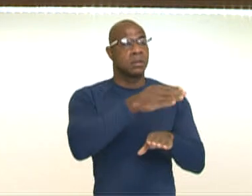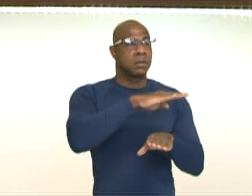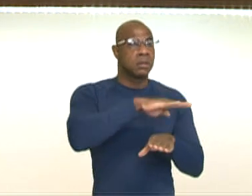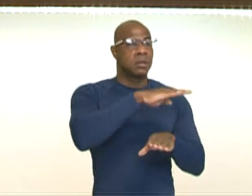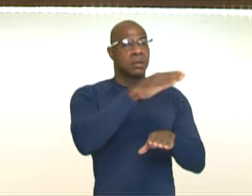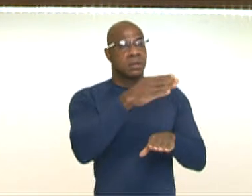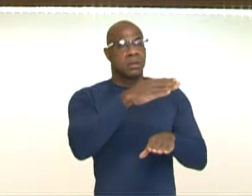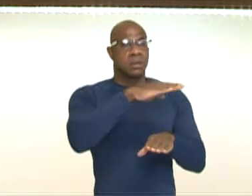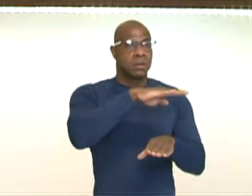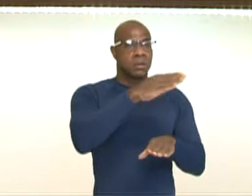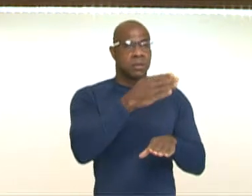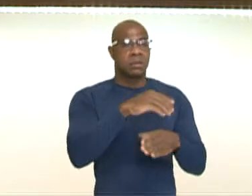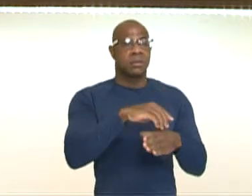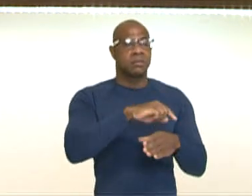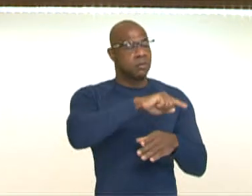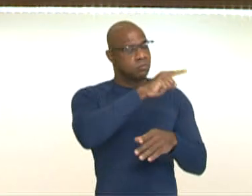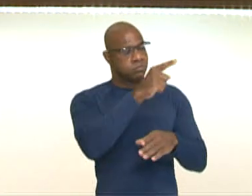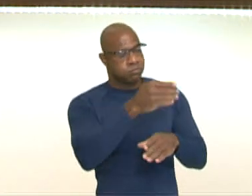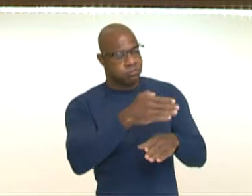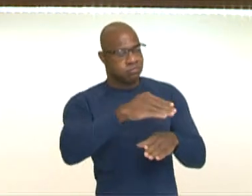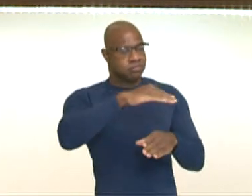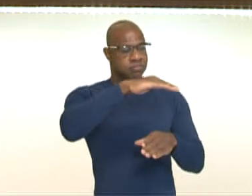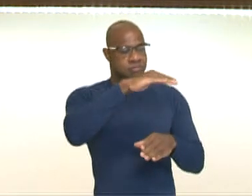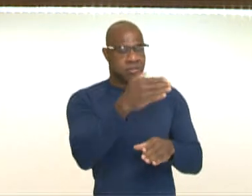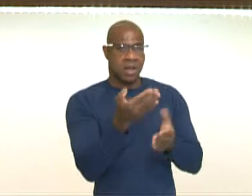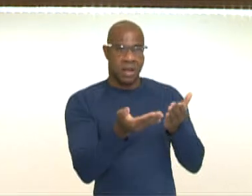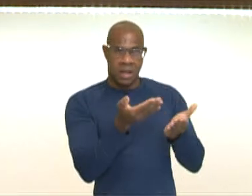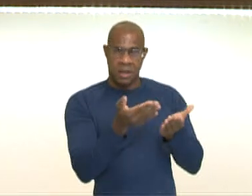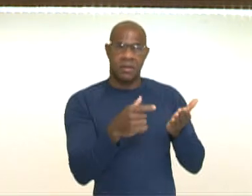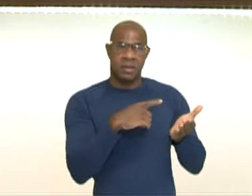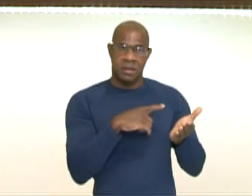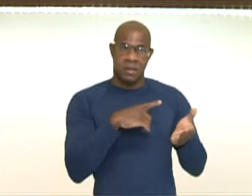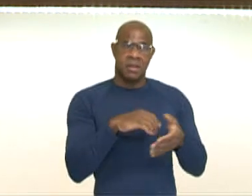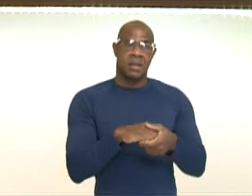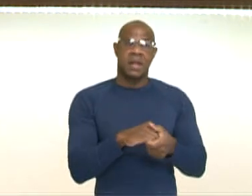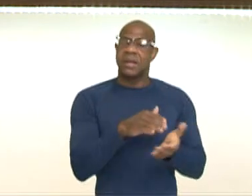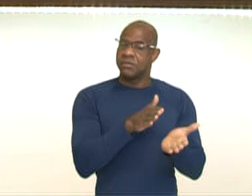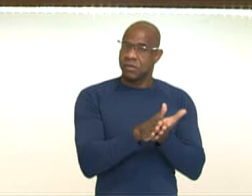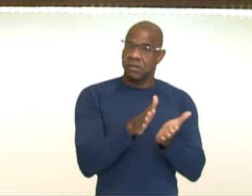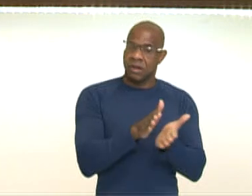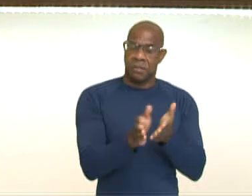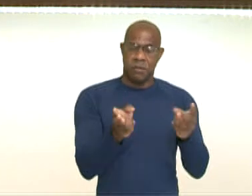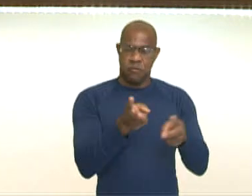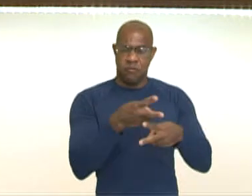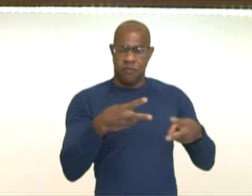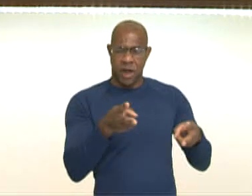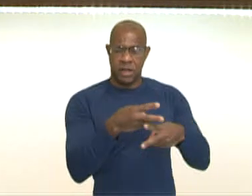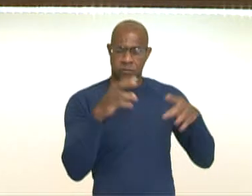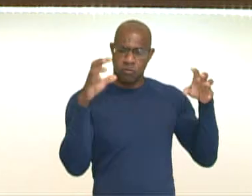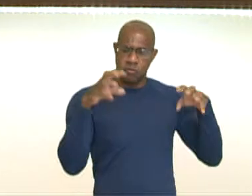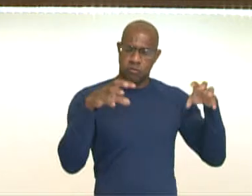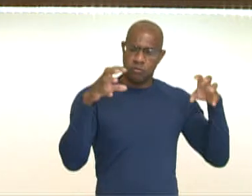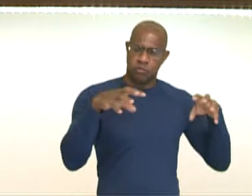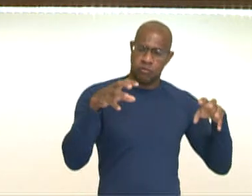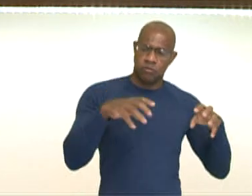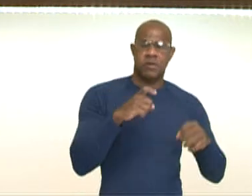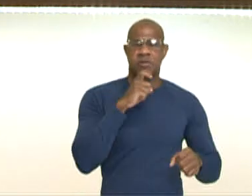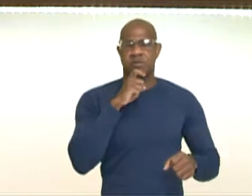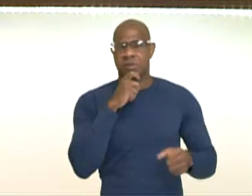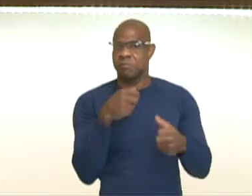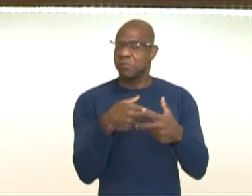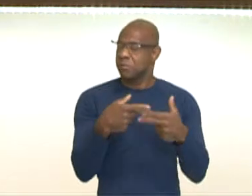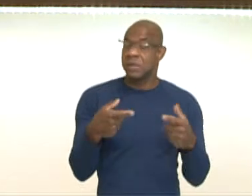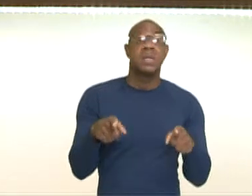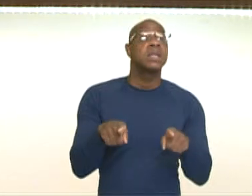plataforma mais ondulada, de maneira mais leve, então literalmente desgastadas pelo vento, pela chuva, pelo gelo,